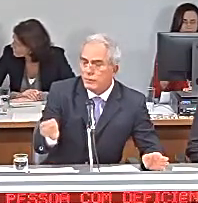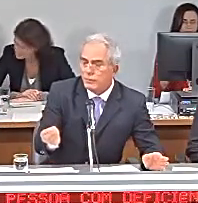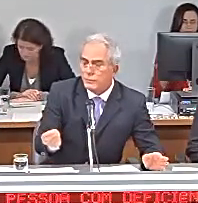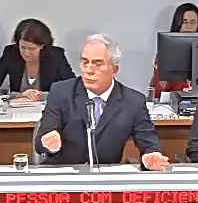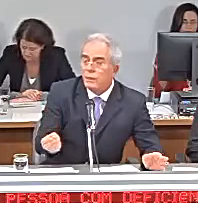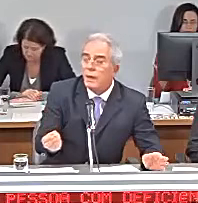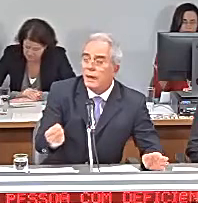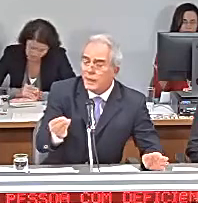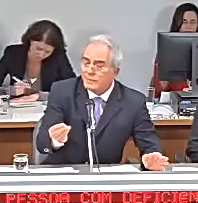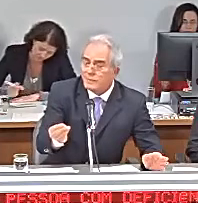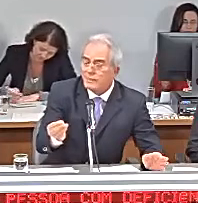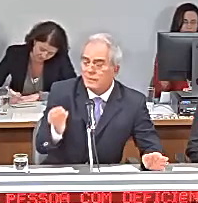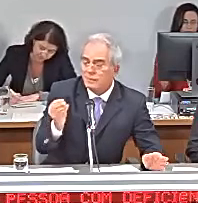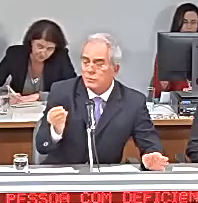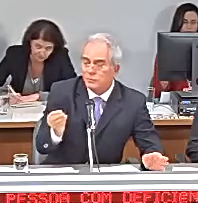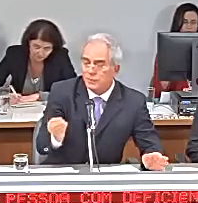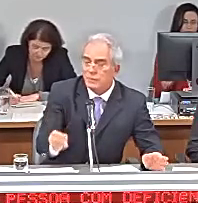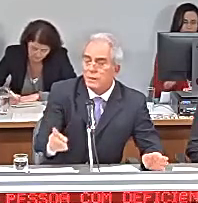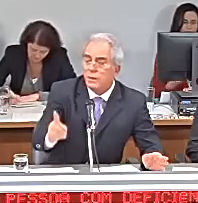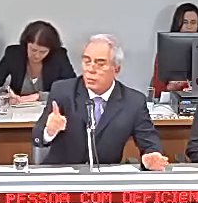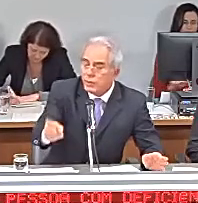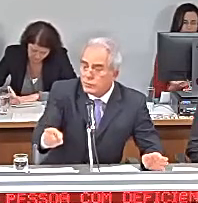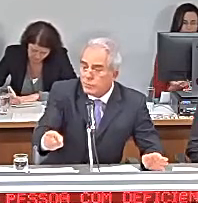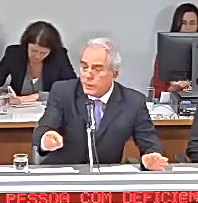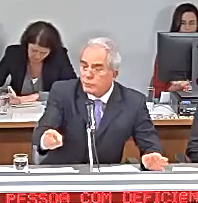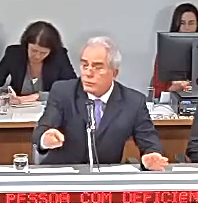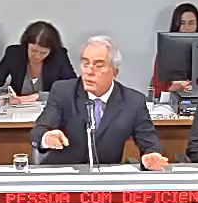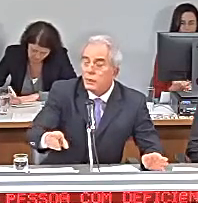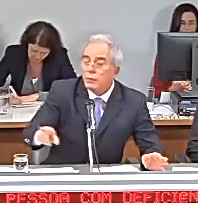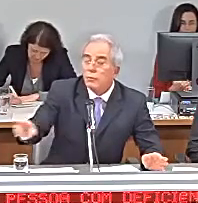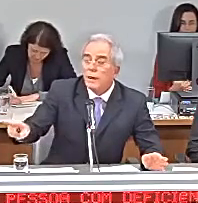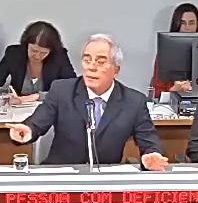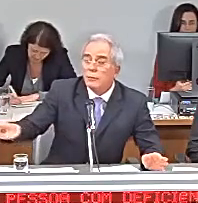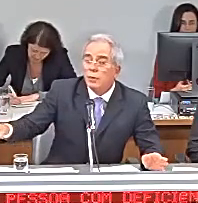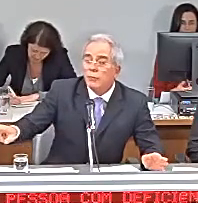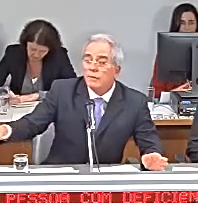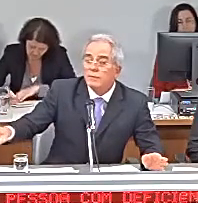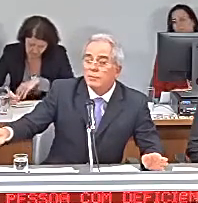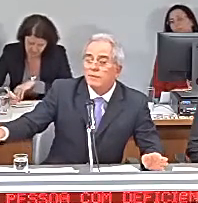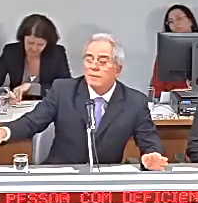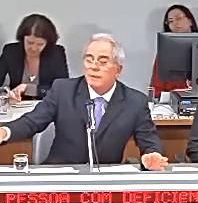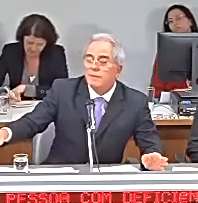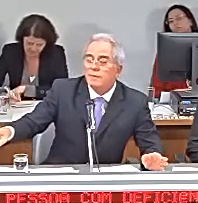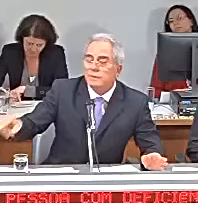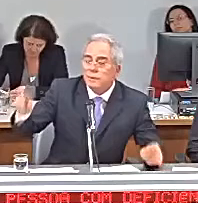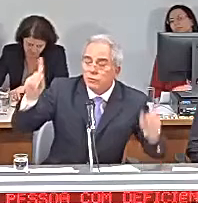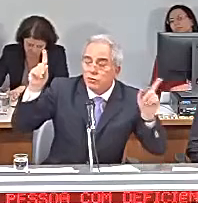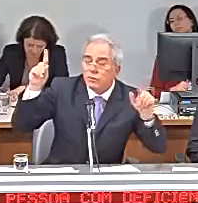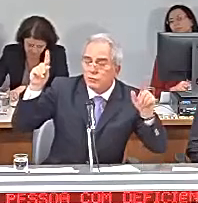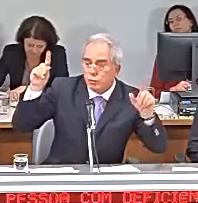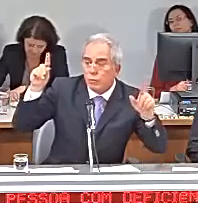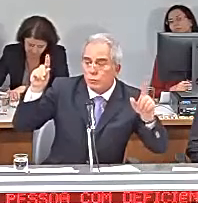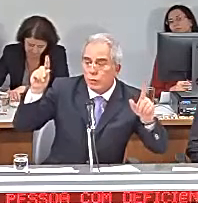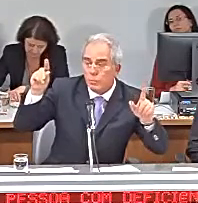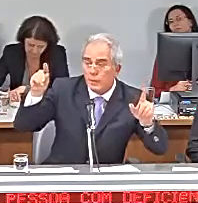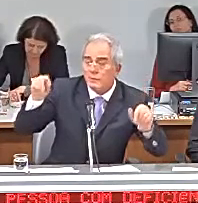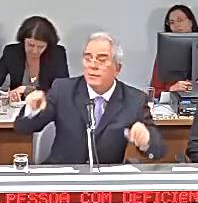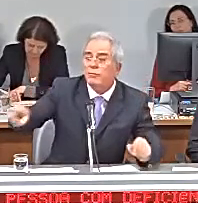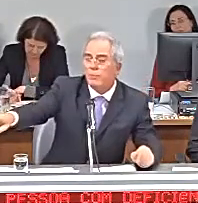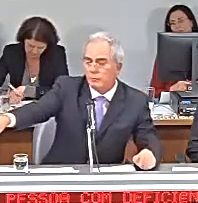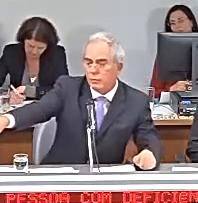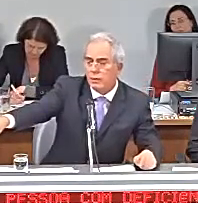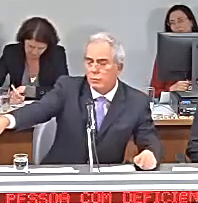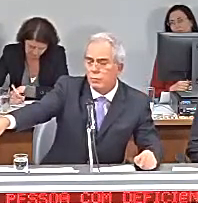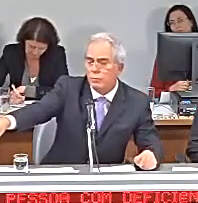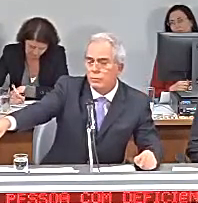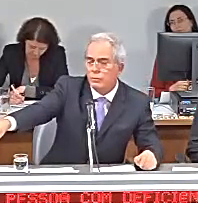que seja oferecido a essas crianças com deficiência o respeito e o carinho que é oferecido para as crianças tidas como normais